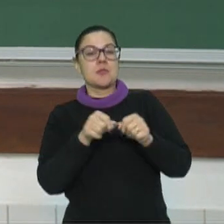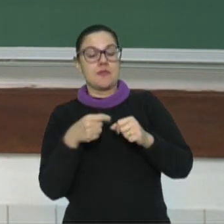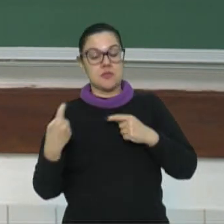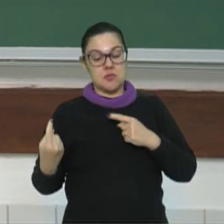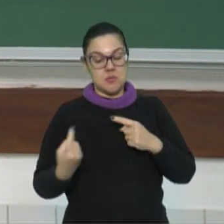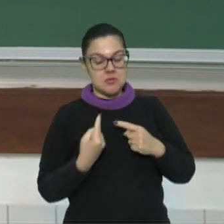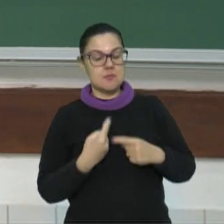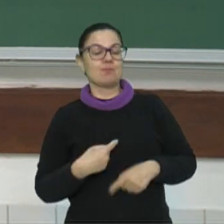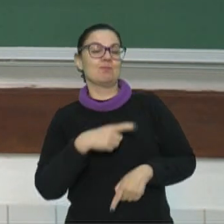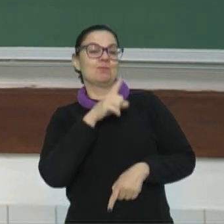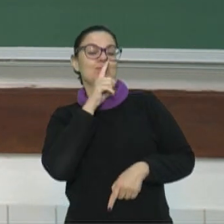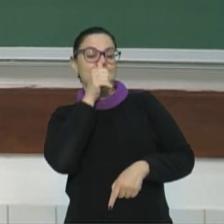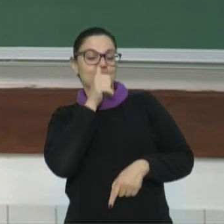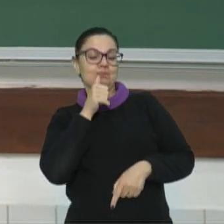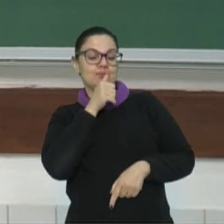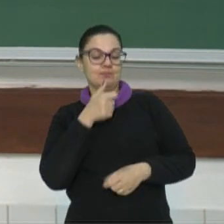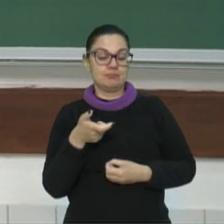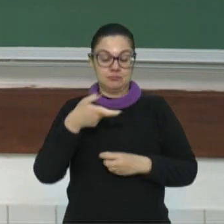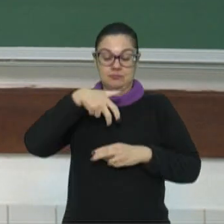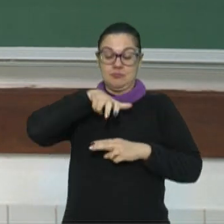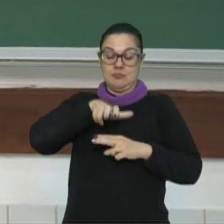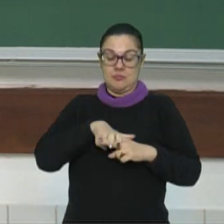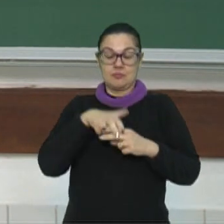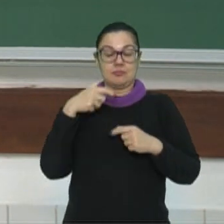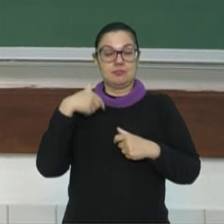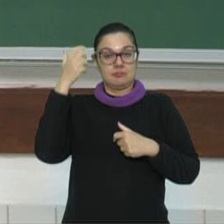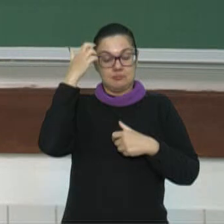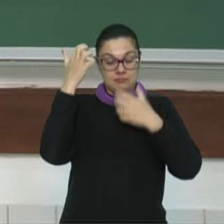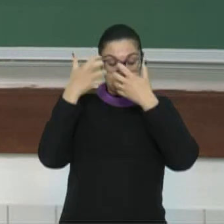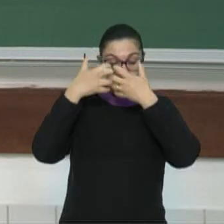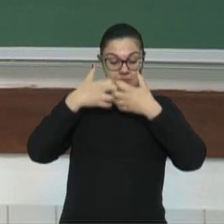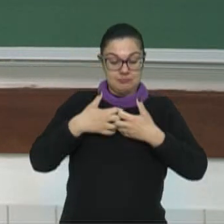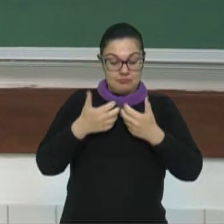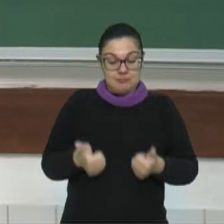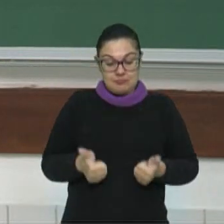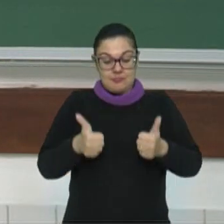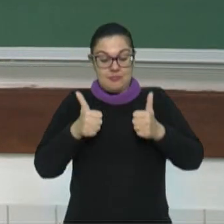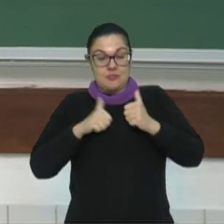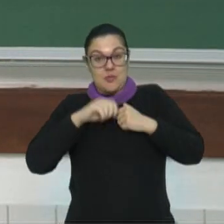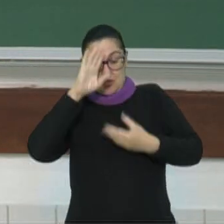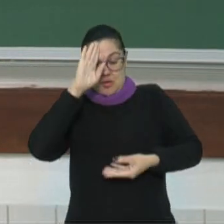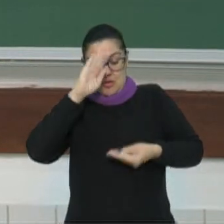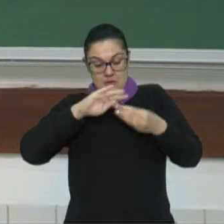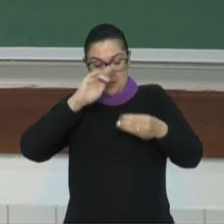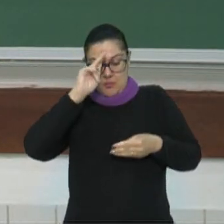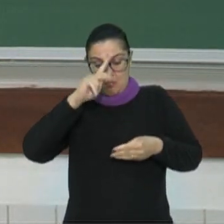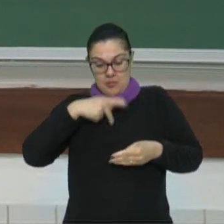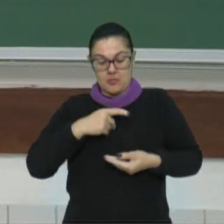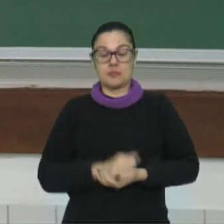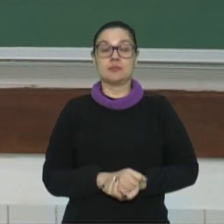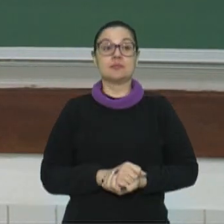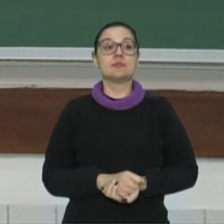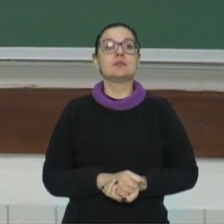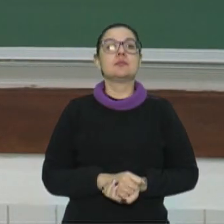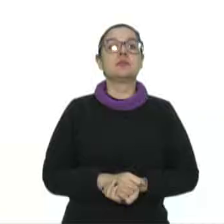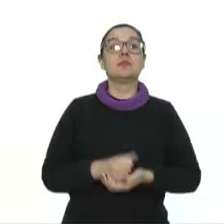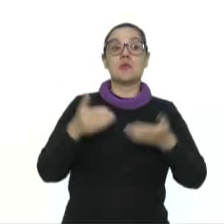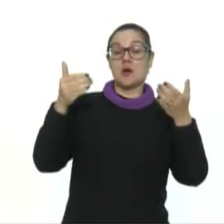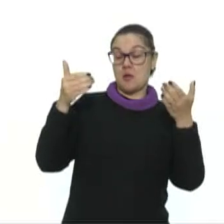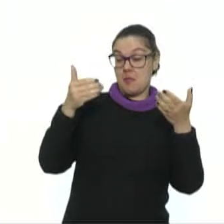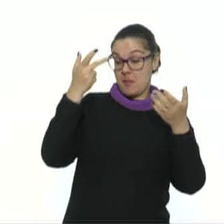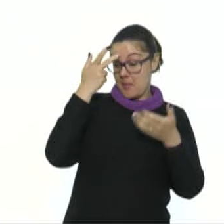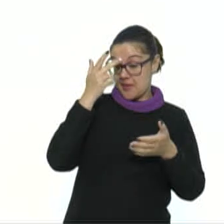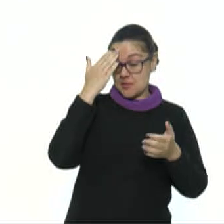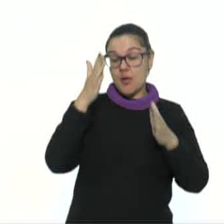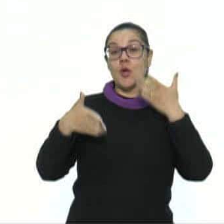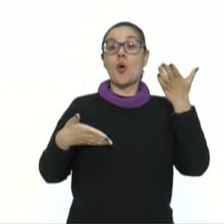sozinho, quietinho aí no seu lugar, né? Nós aí, de modo geral, precisamos ter um momento para a gente se entender. Direciona. Para saber avaliar em